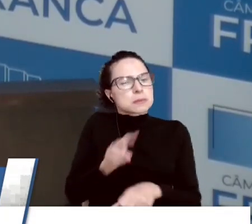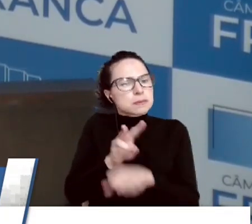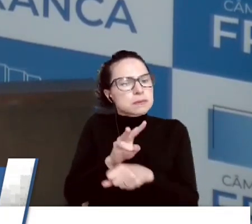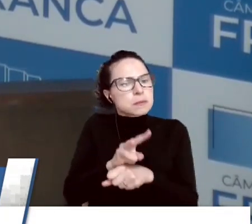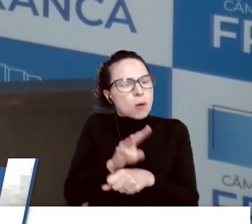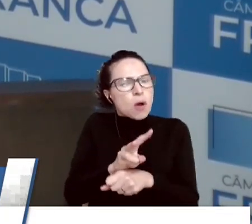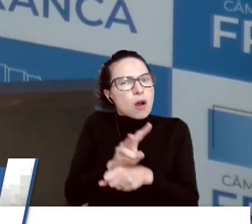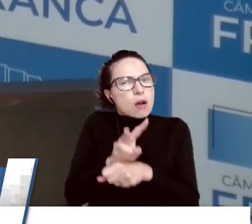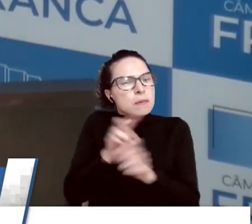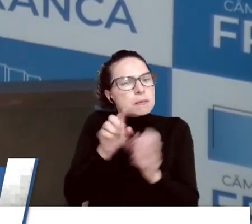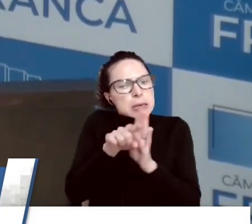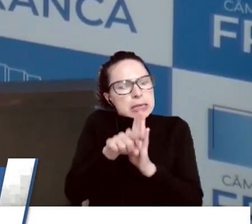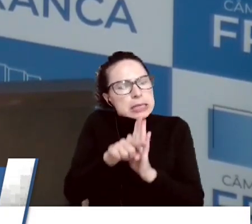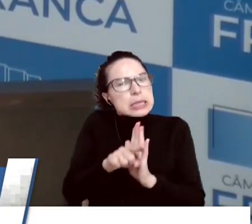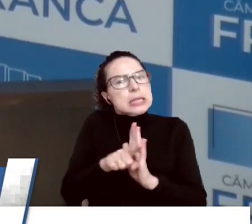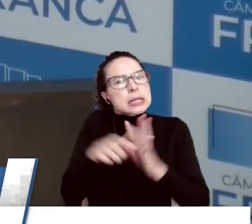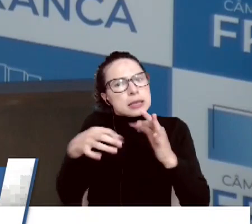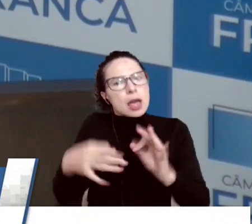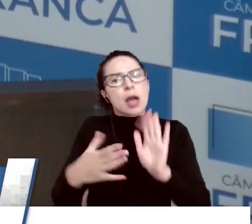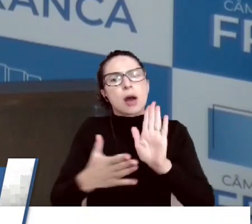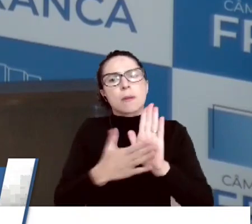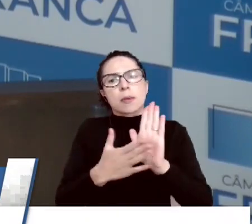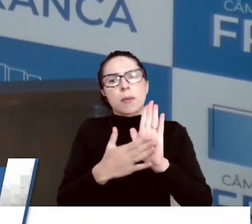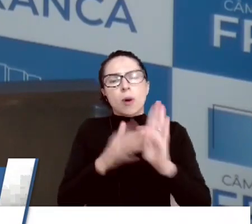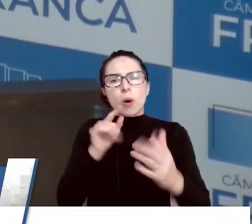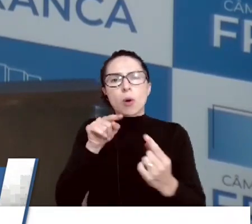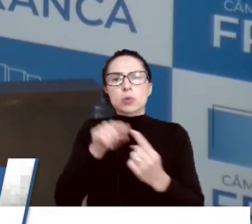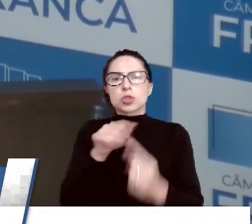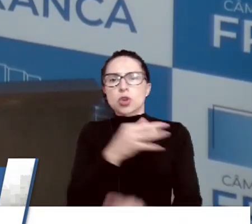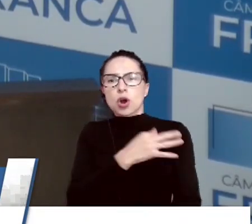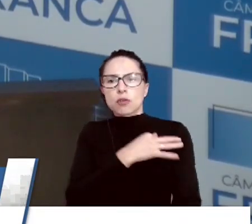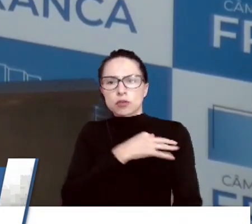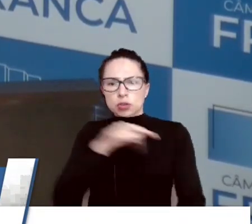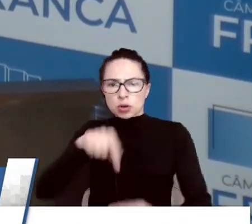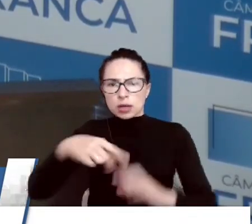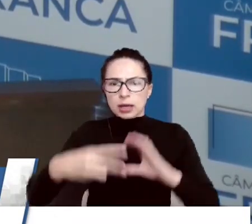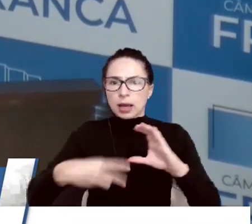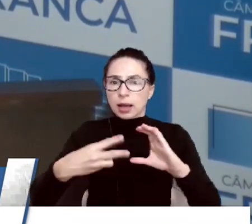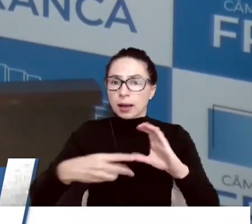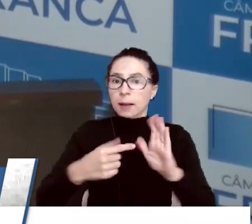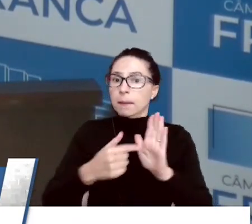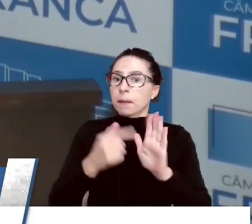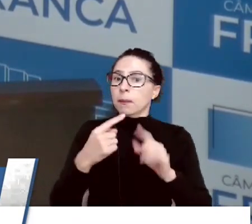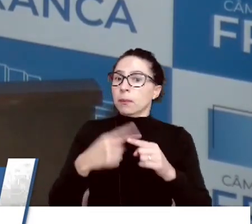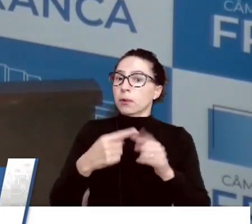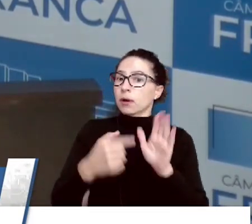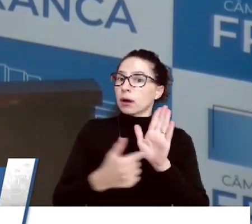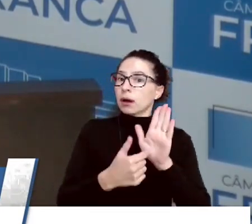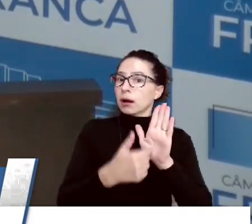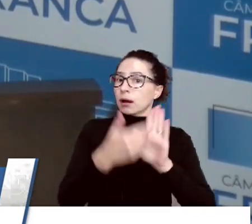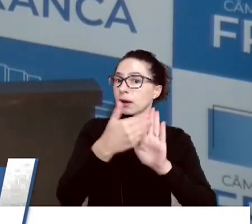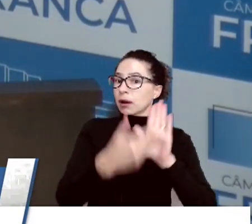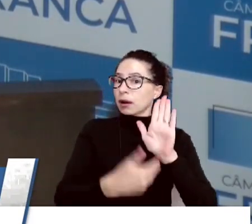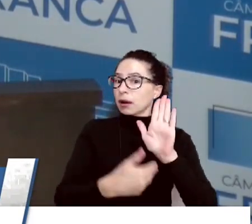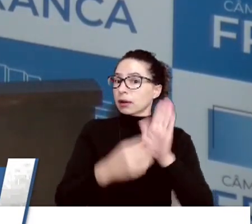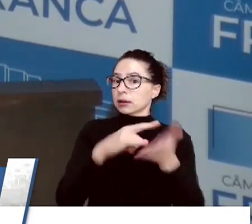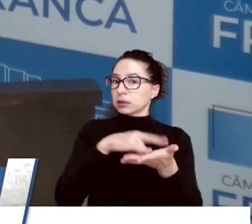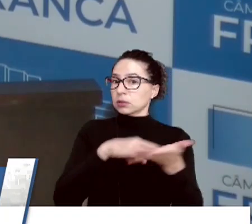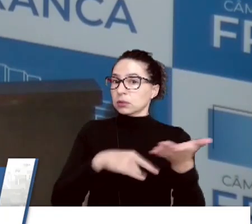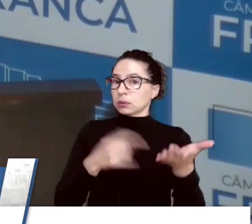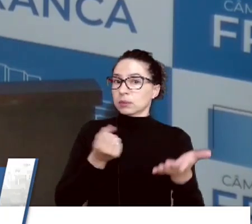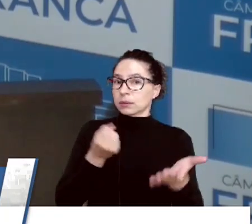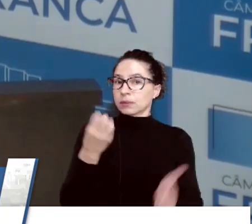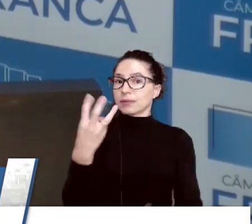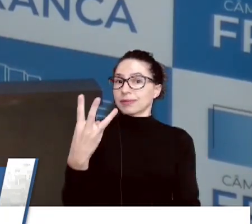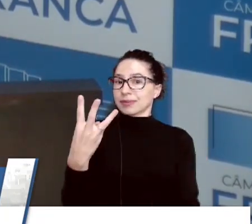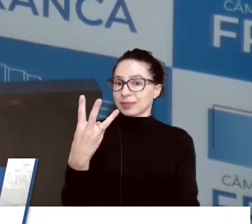realmente valer o propósito e as funções dessa Câmara, porque aqui, ó, no documento 3,